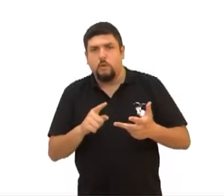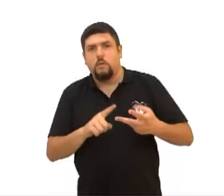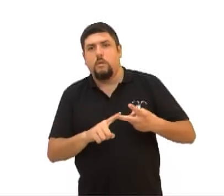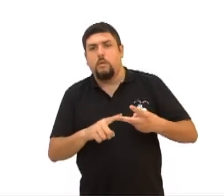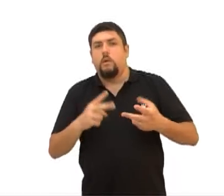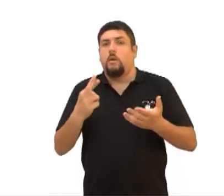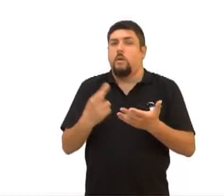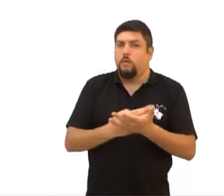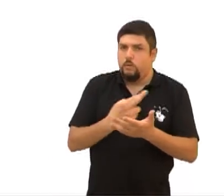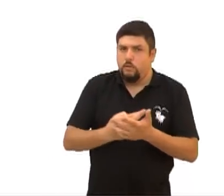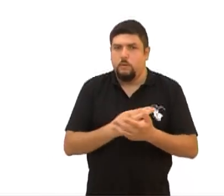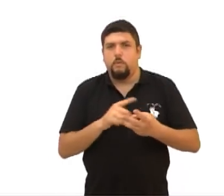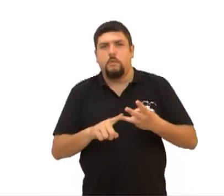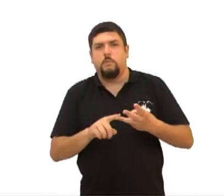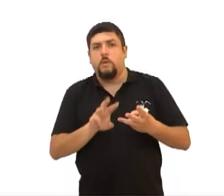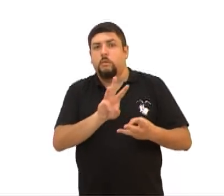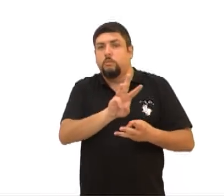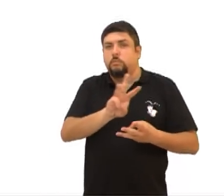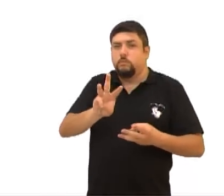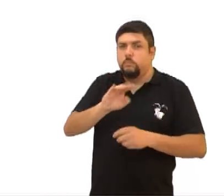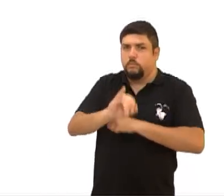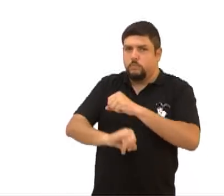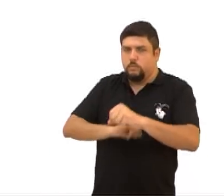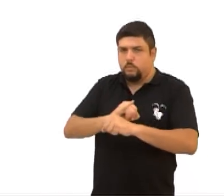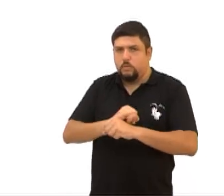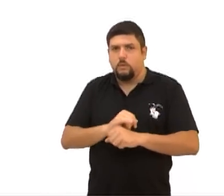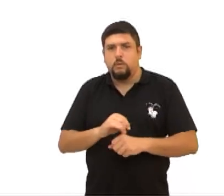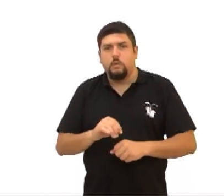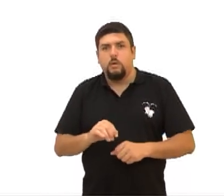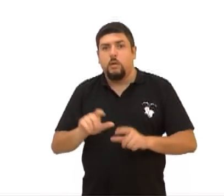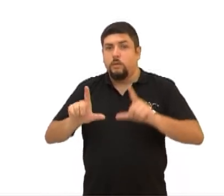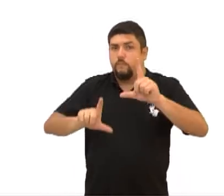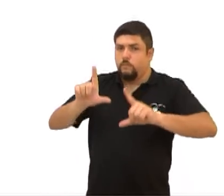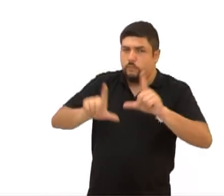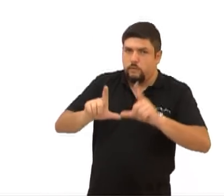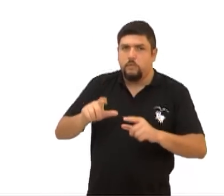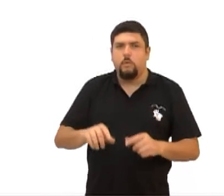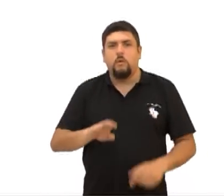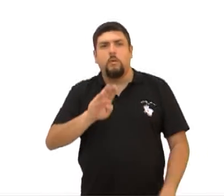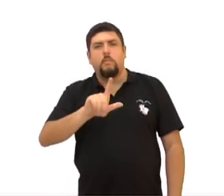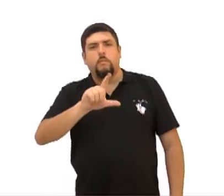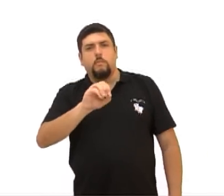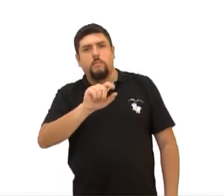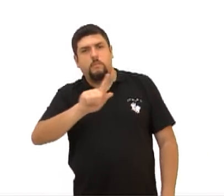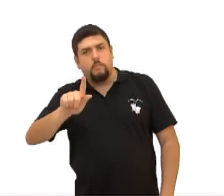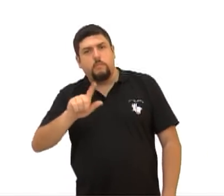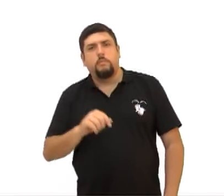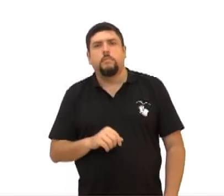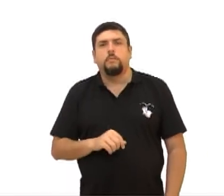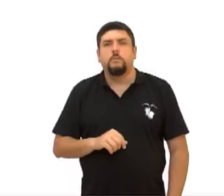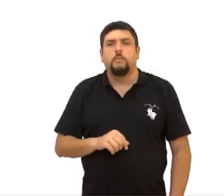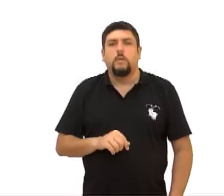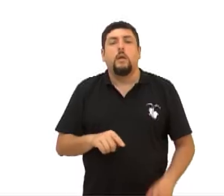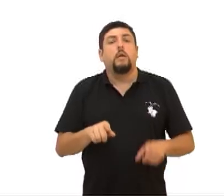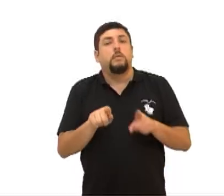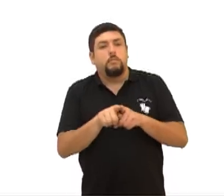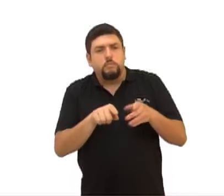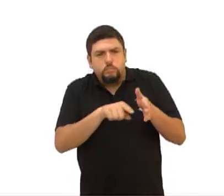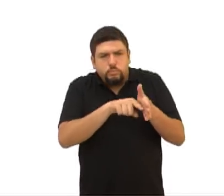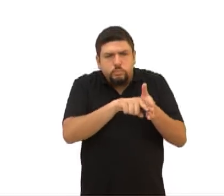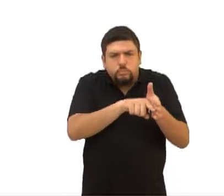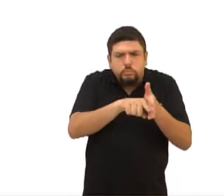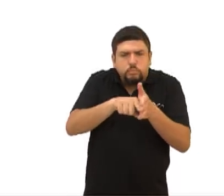revistas, sites, TV, blogs, encartes de pesquisa e também nós